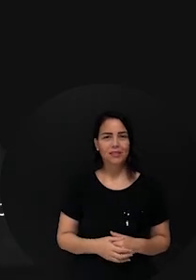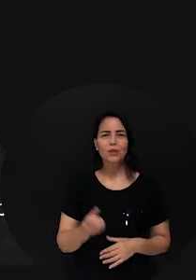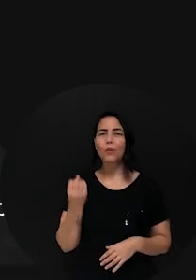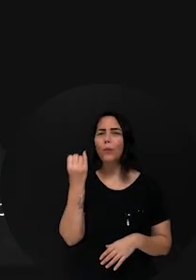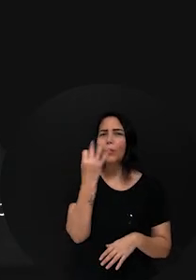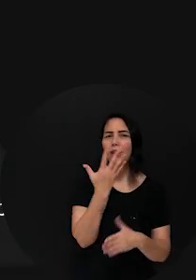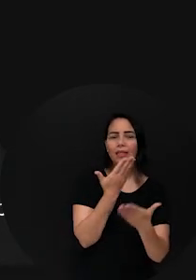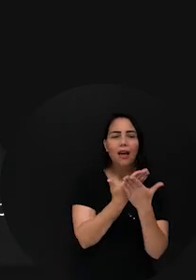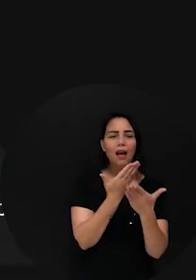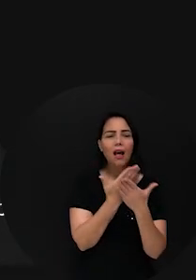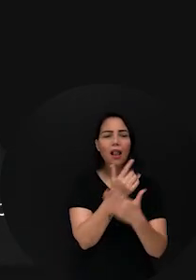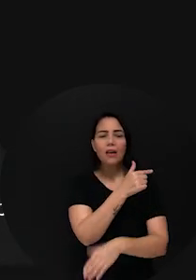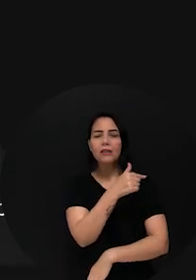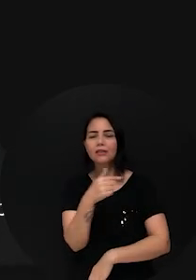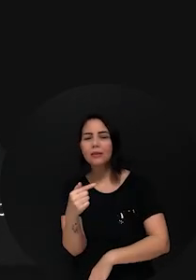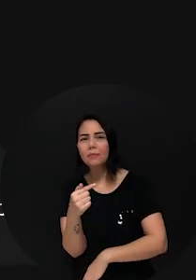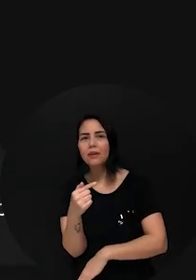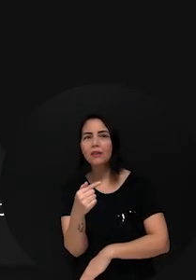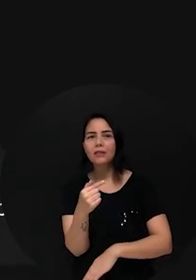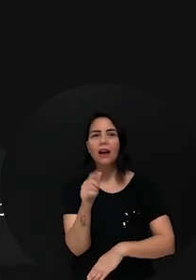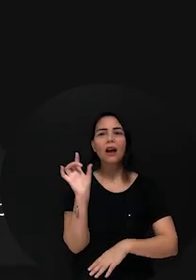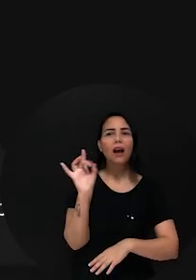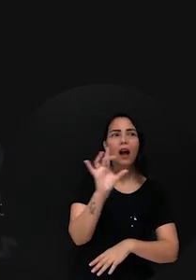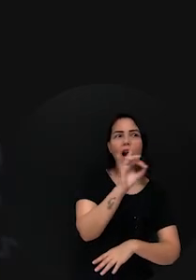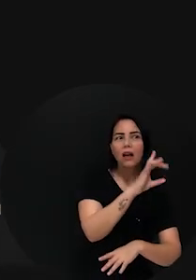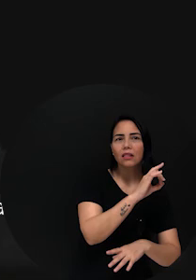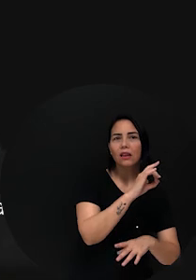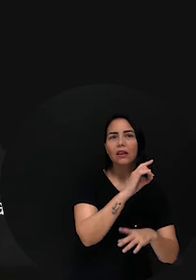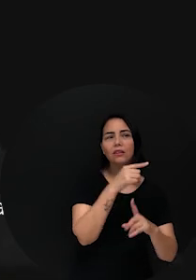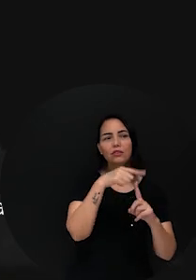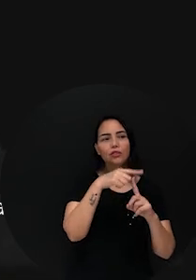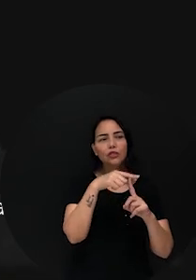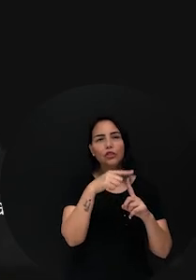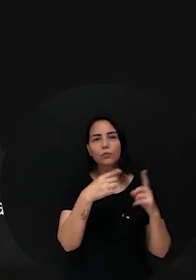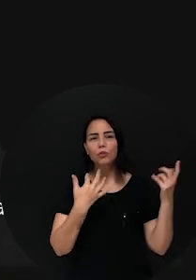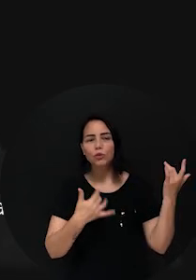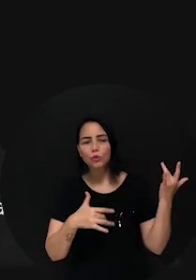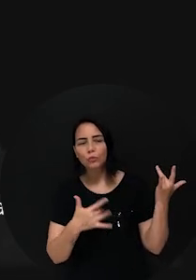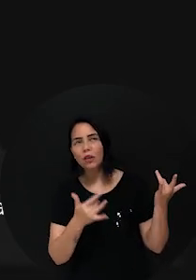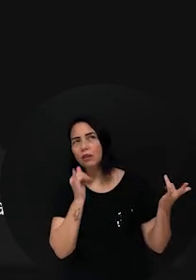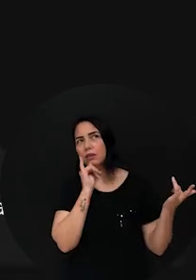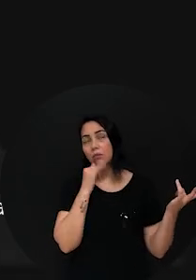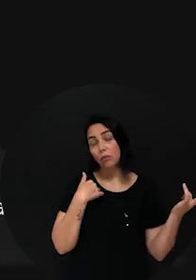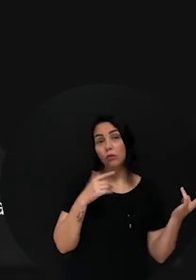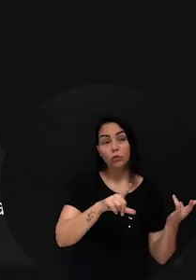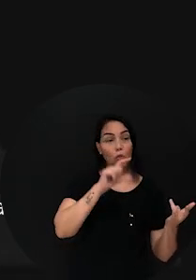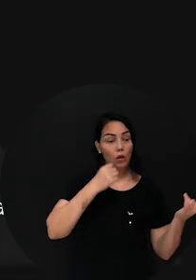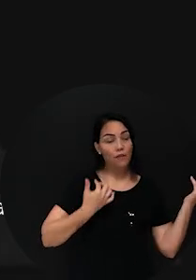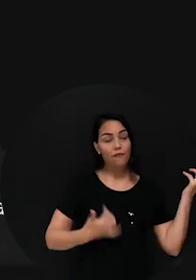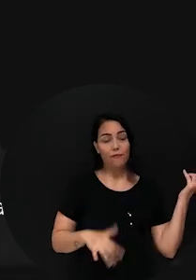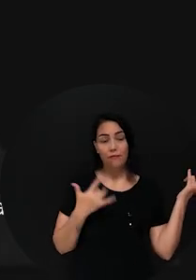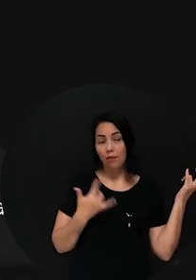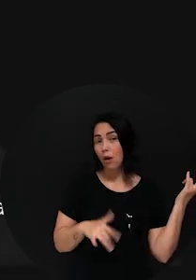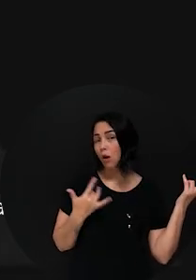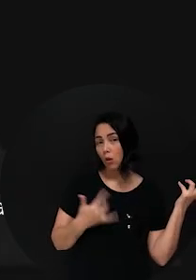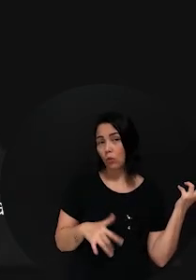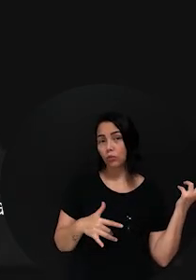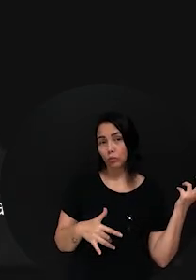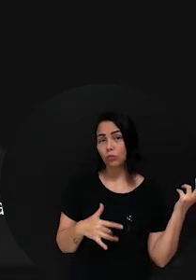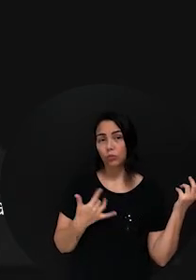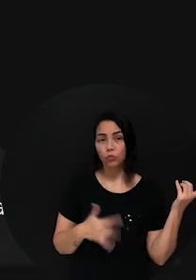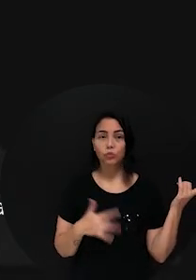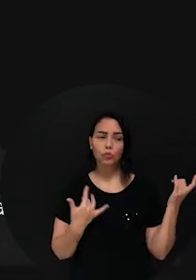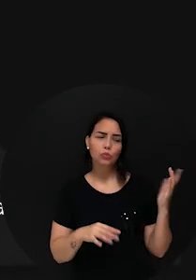Quantas aulas por semana de cada instrumento? Então, eu escolhi a aula de violão, vou ter uma aula de violão